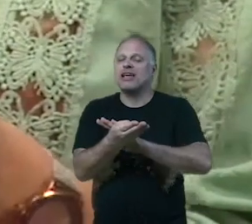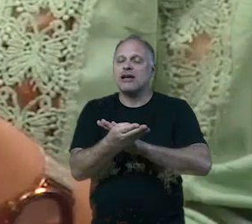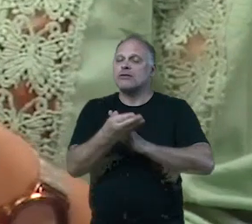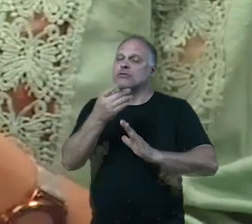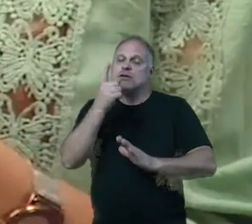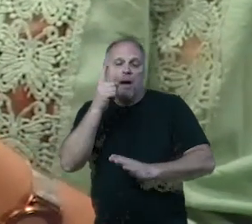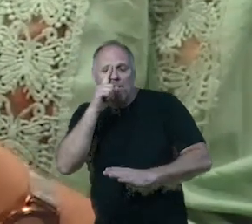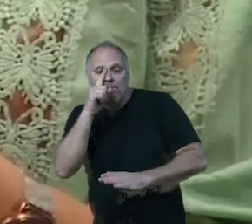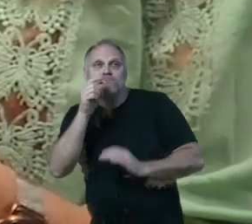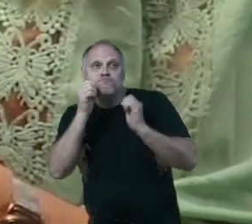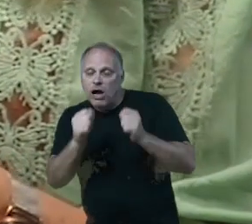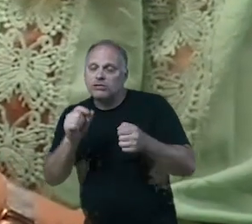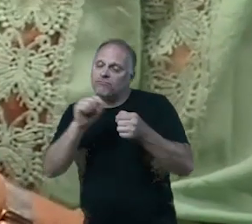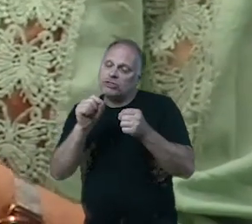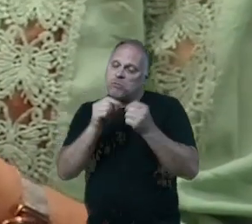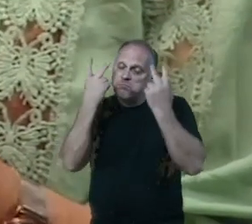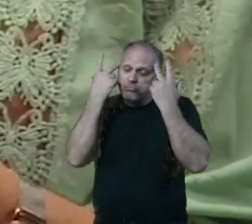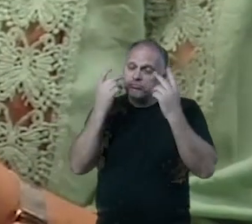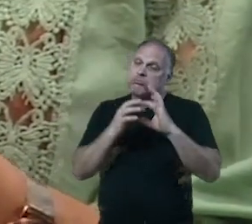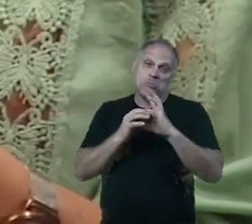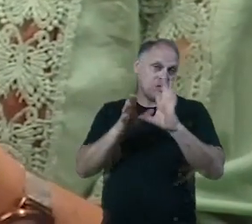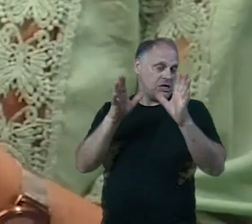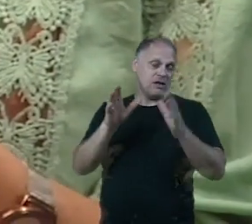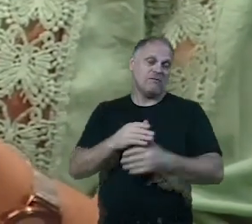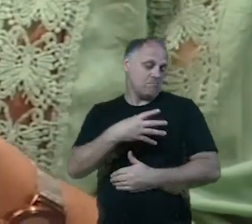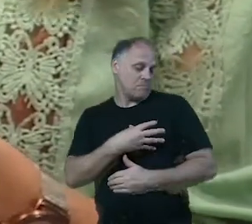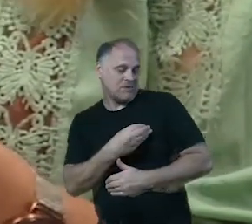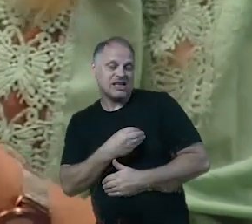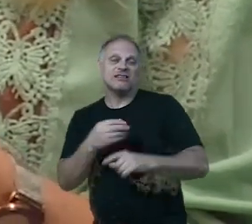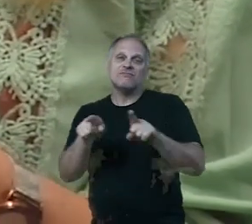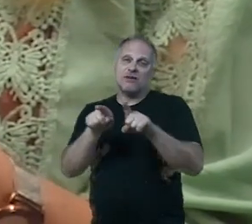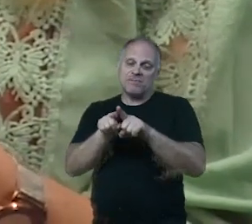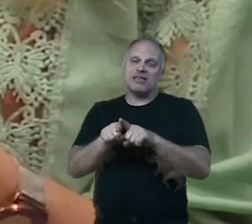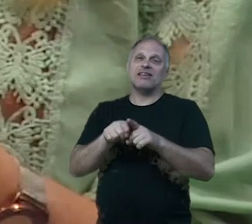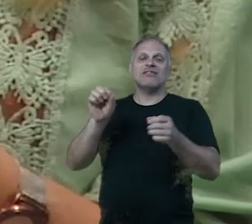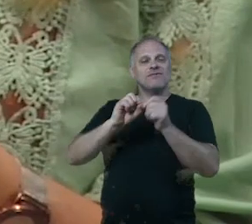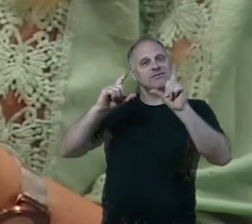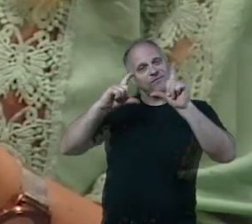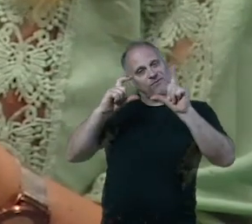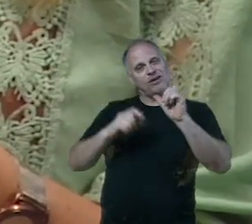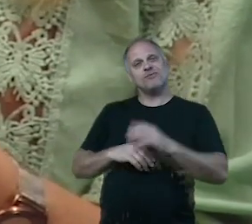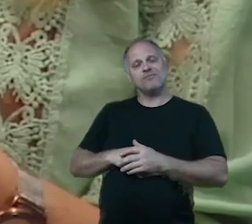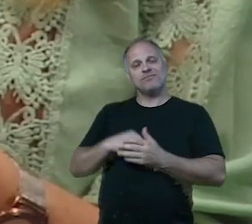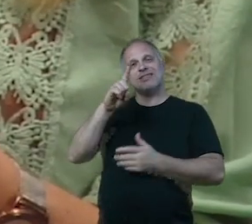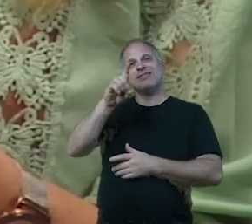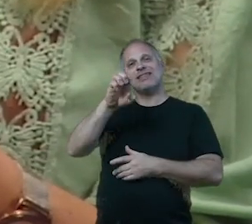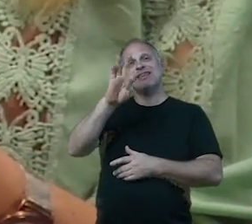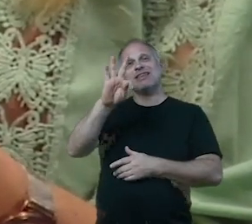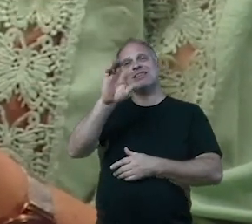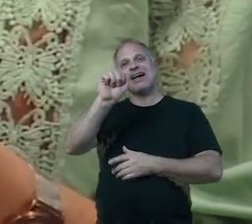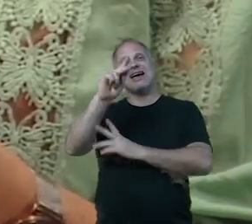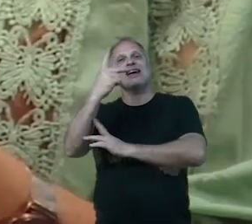acho que amamentar é resistir. Olha os pezinhos que a Natália falou, que sai com o formatinho do pai, da mãe. Isso aí. Então, é uma foto de detalhe que eu procuro